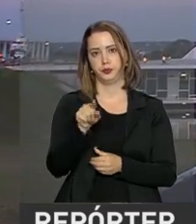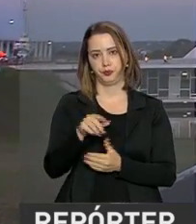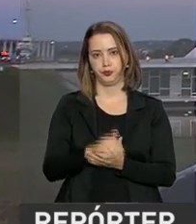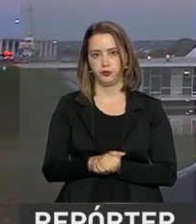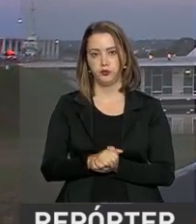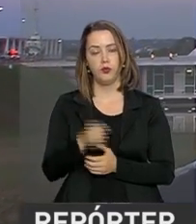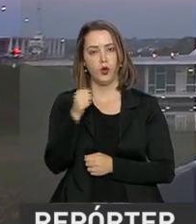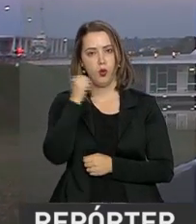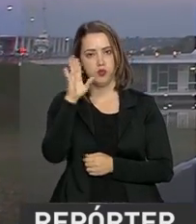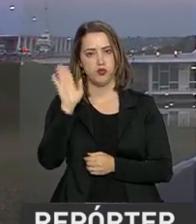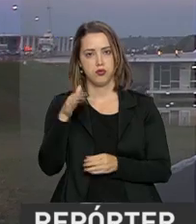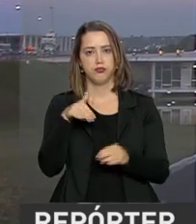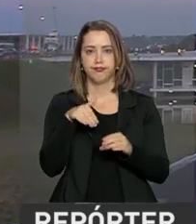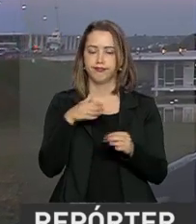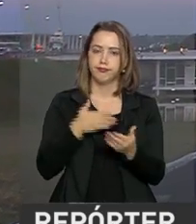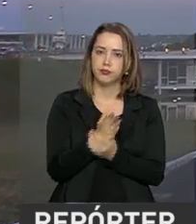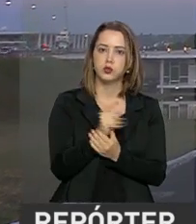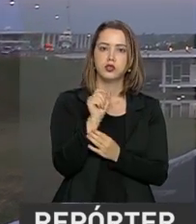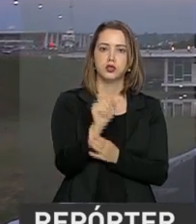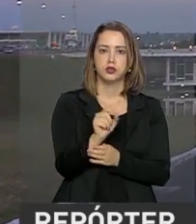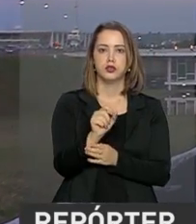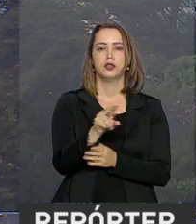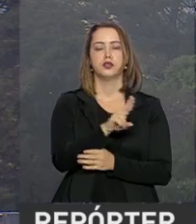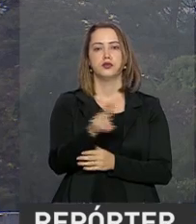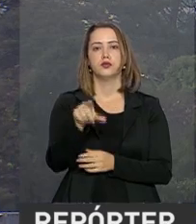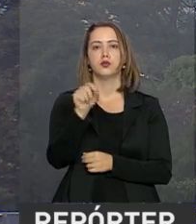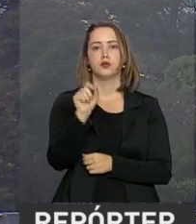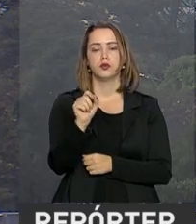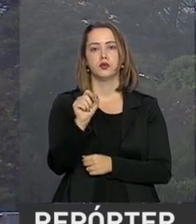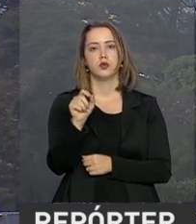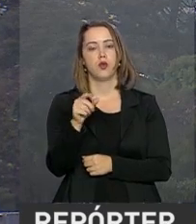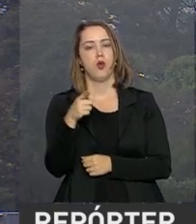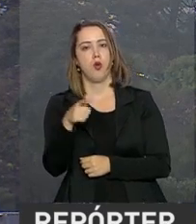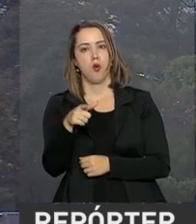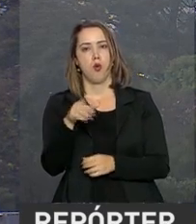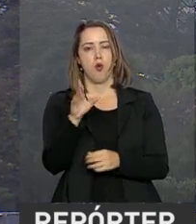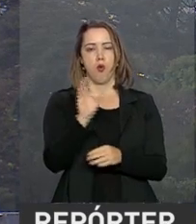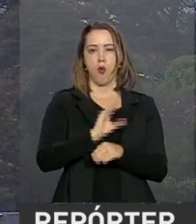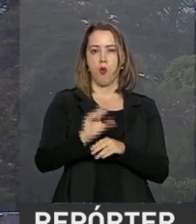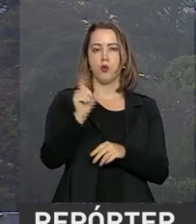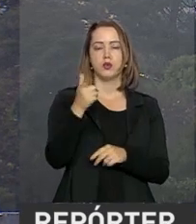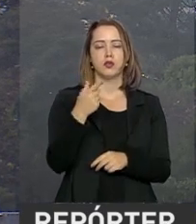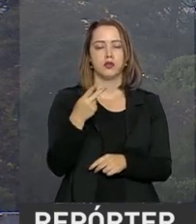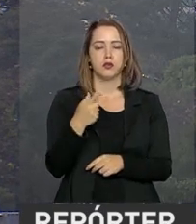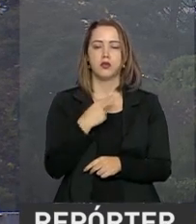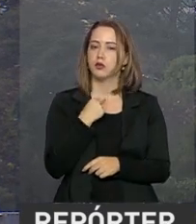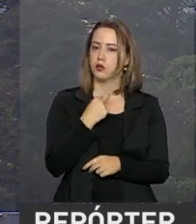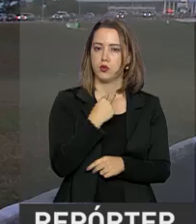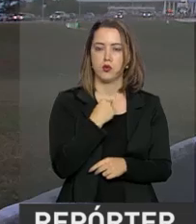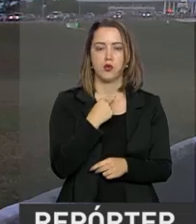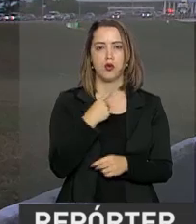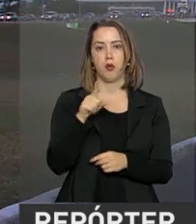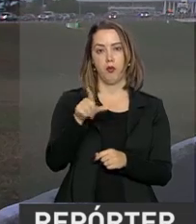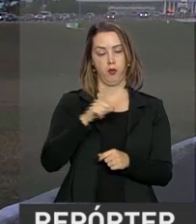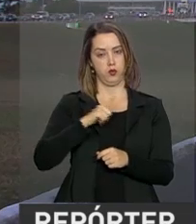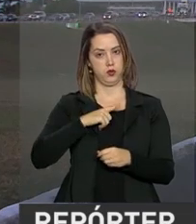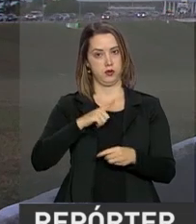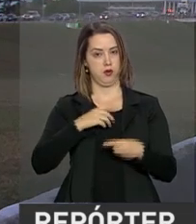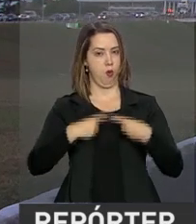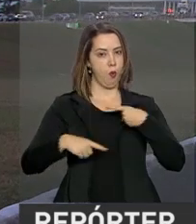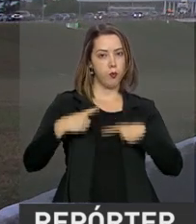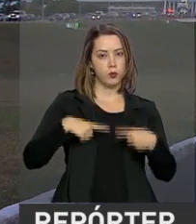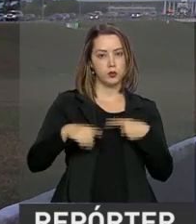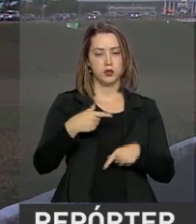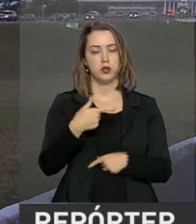senado um conselheiro de um fundo de pensão por exemplo não pode ter exercido atividade político-partidária do Anos